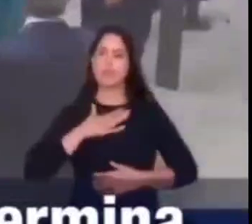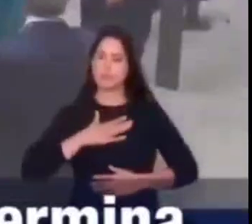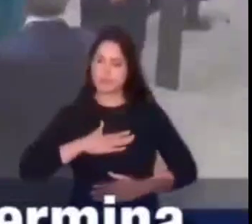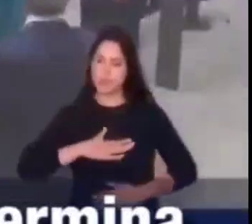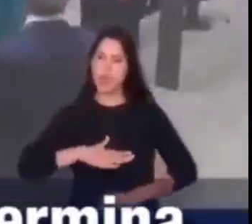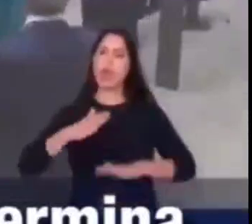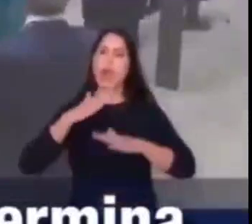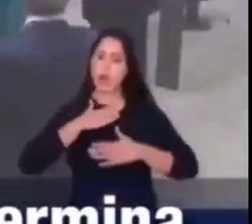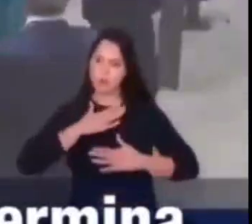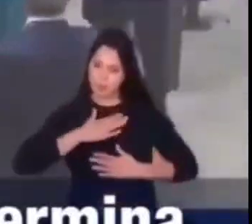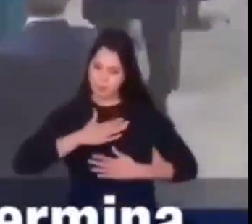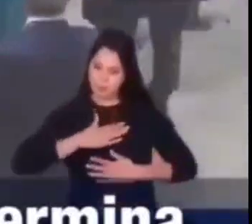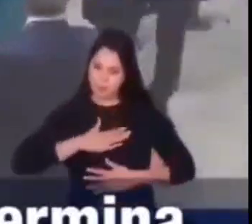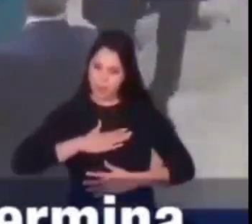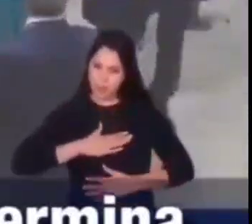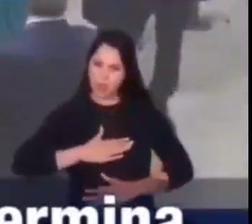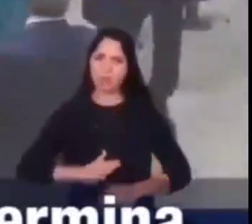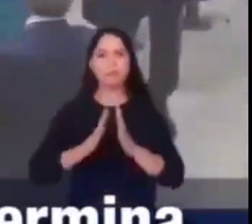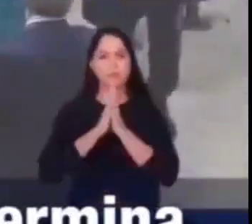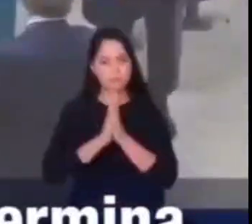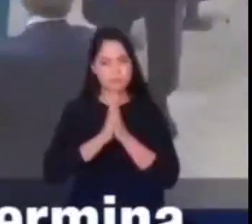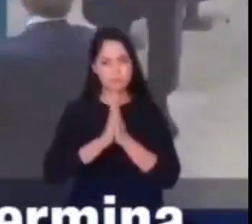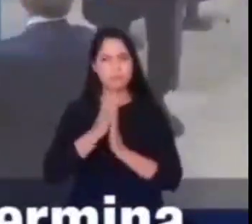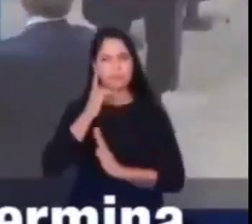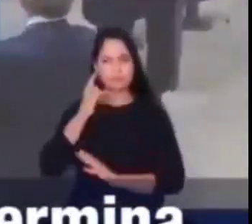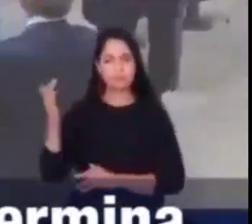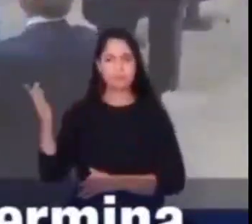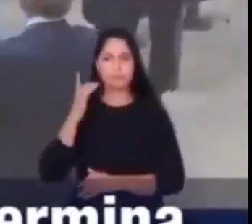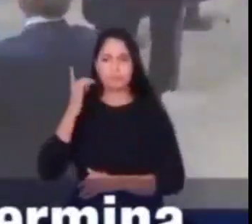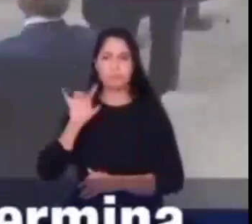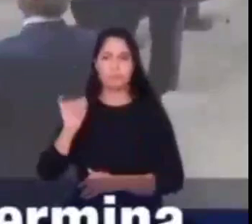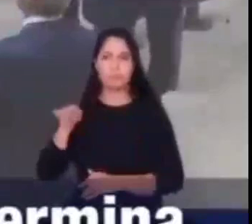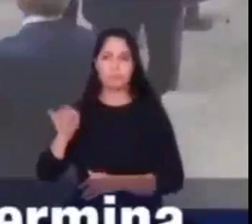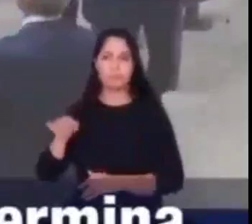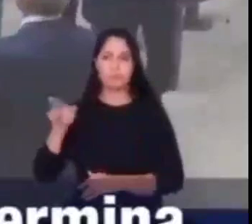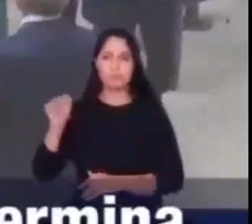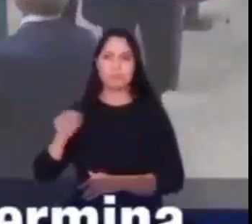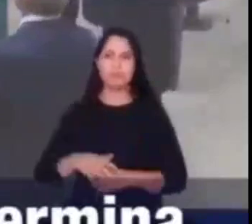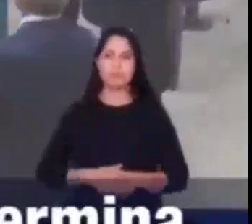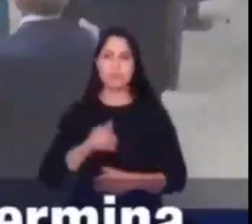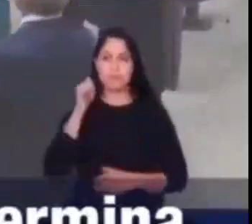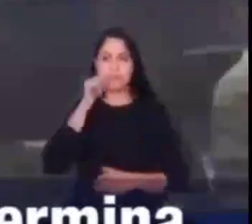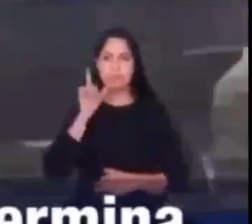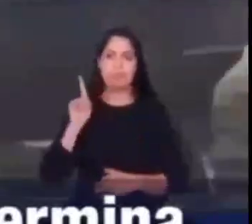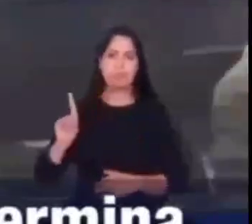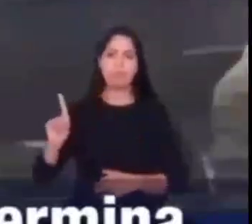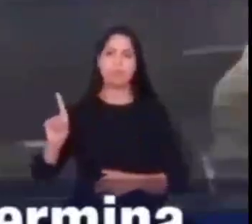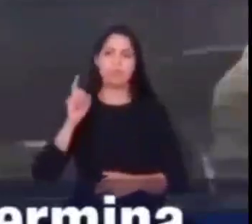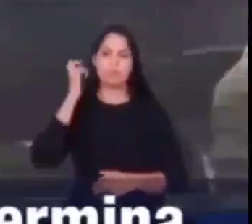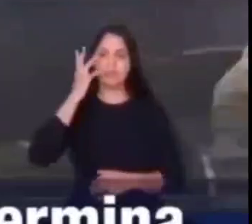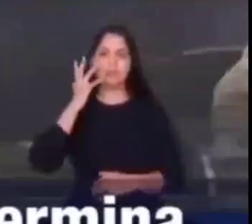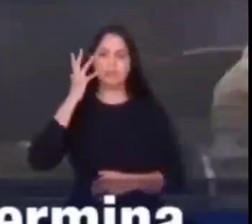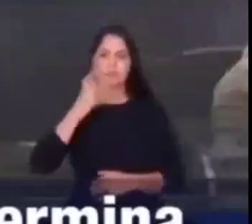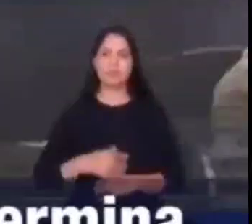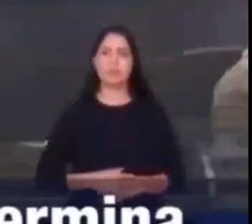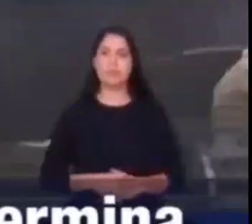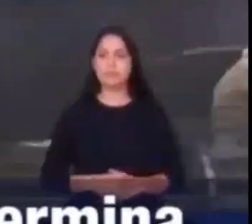calma nesta hora. Vamos ouvir a deputada Adriana Ventura. Há uma mulher na tribuna.